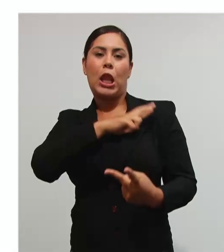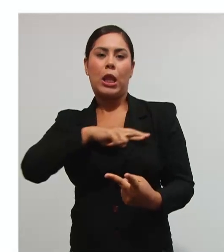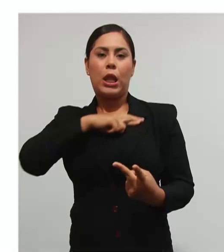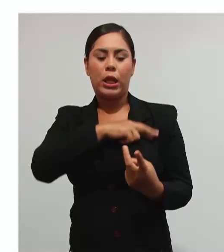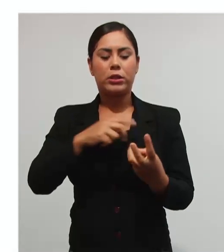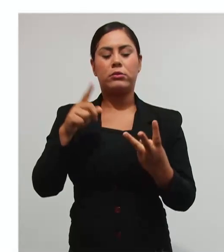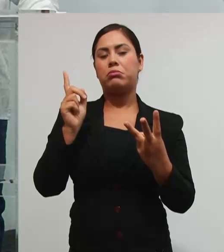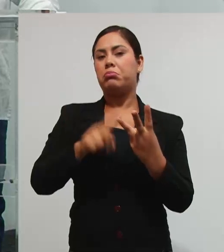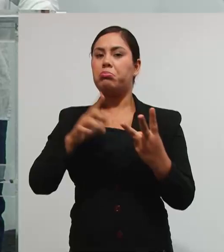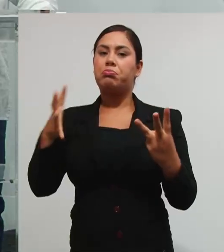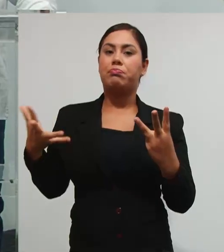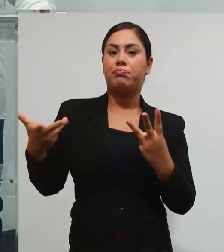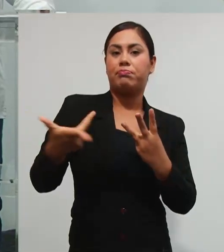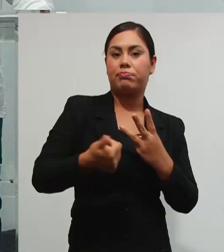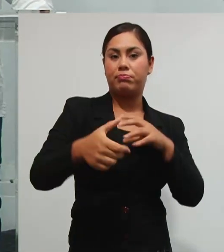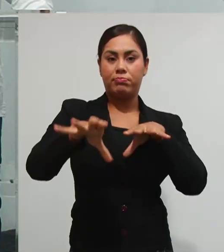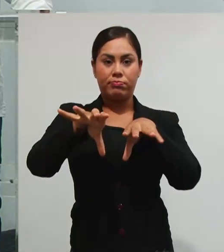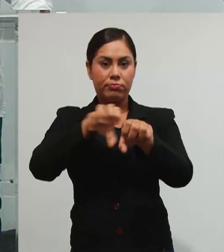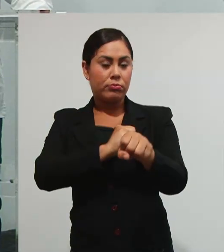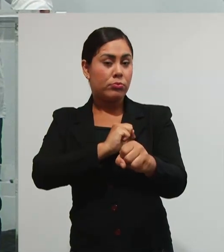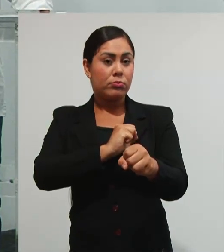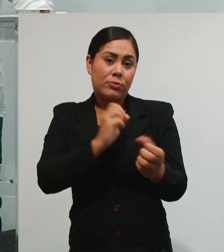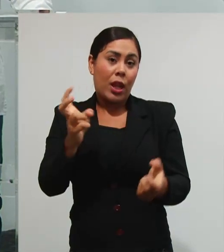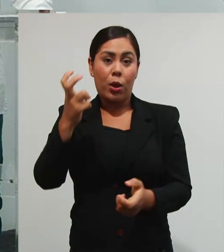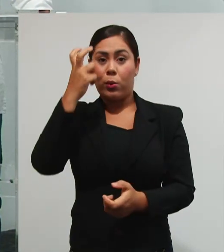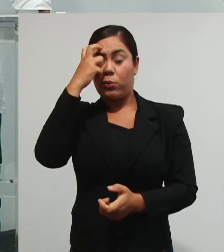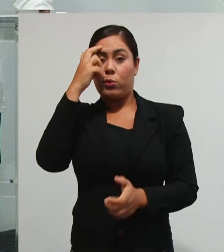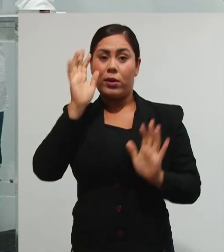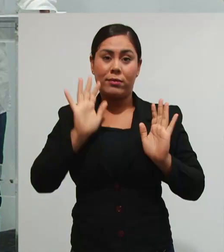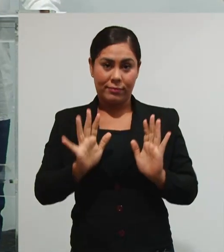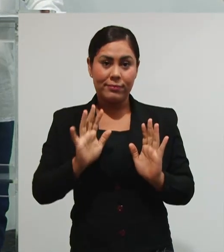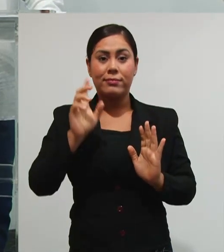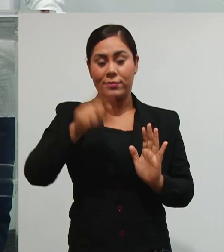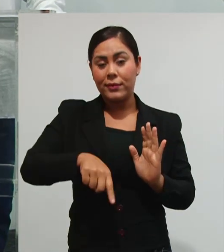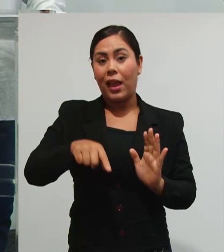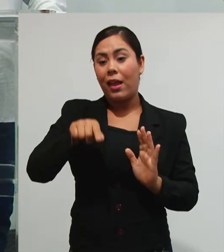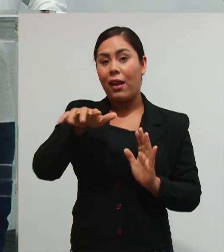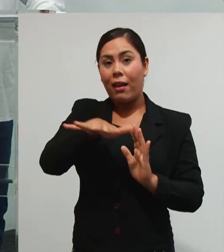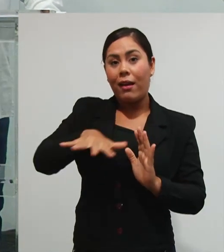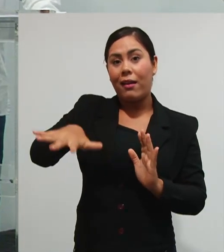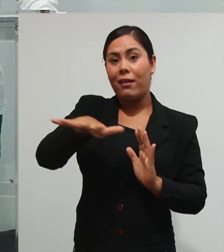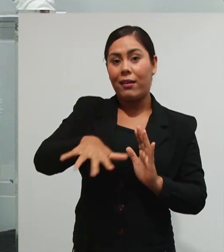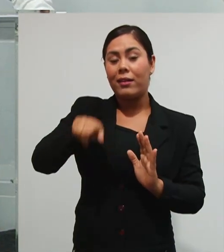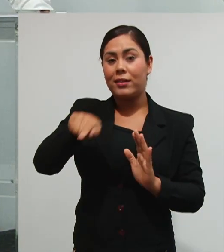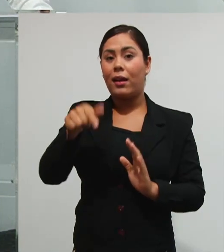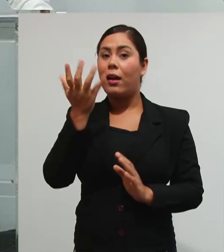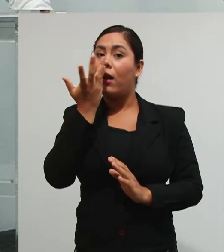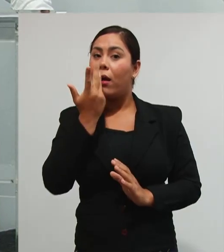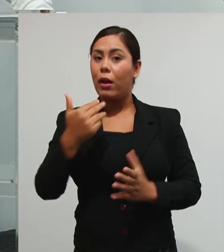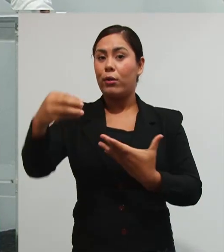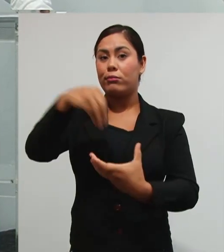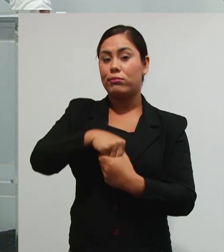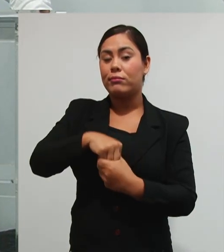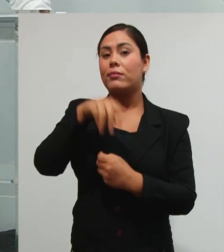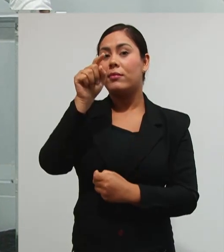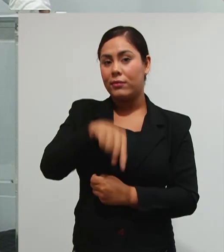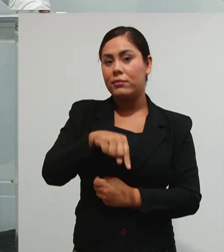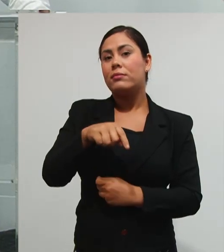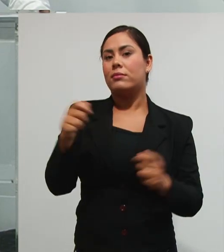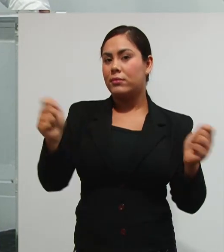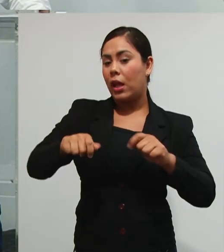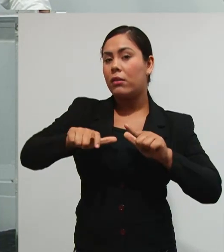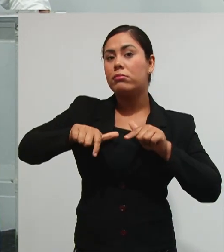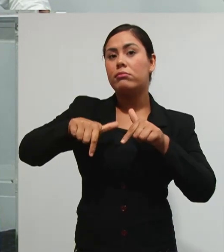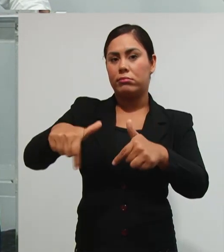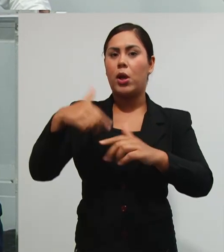as qualificações, ou seja, a cultura. A cultura a qual aquela criança está inserida vai fazer